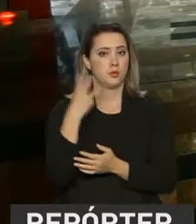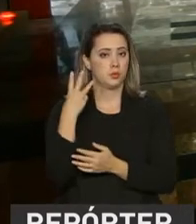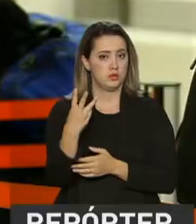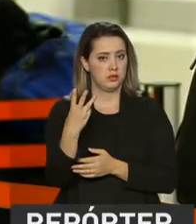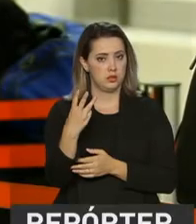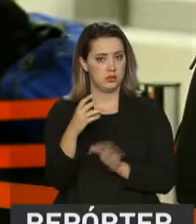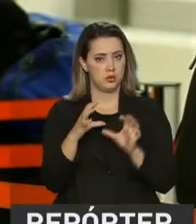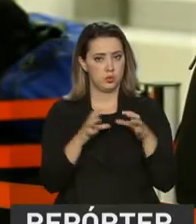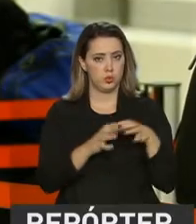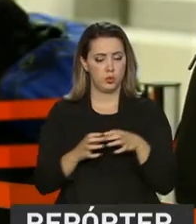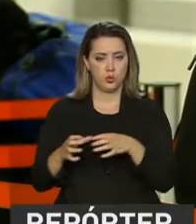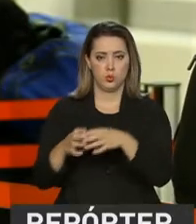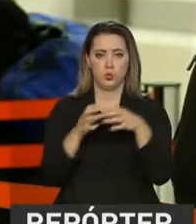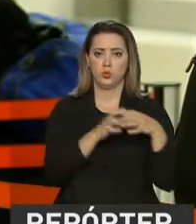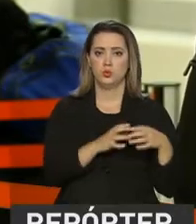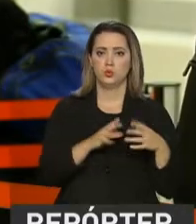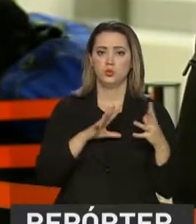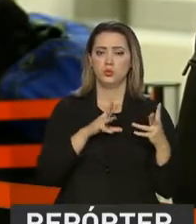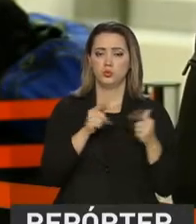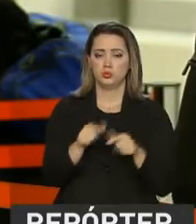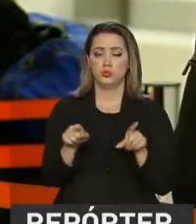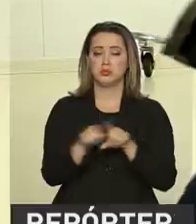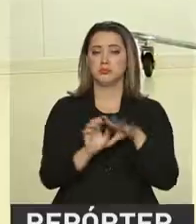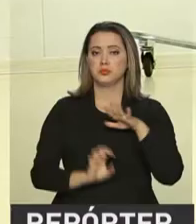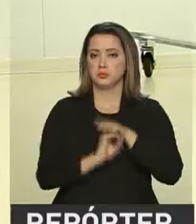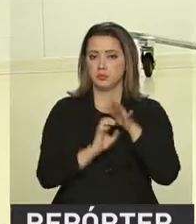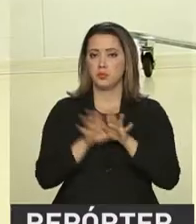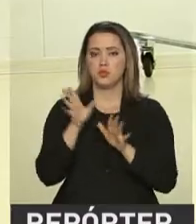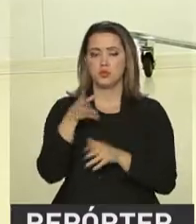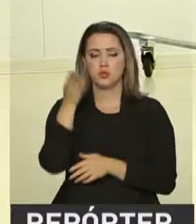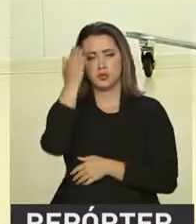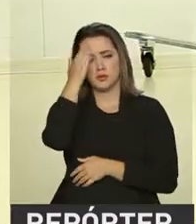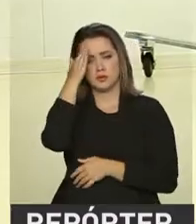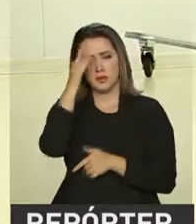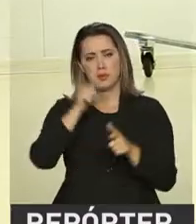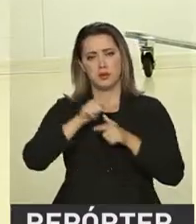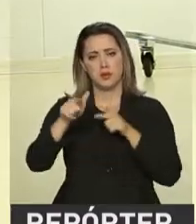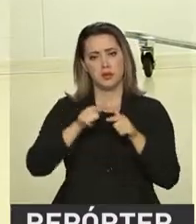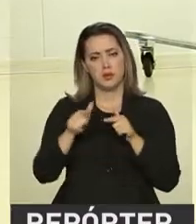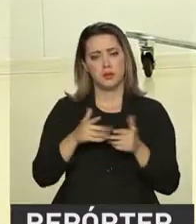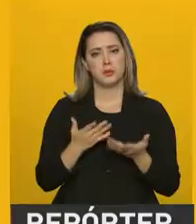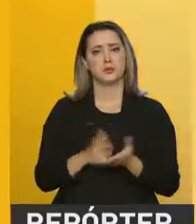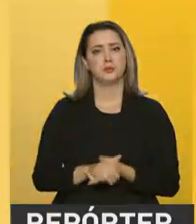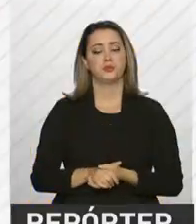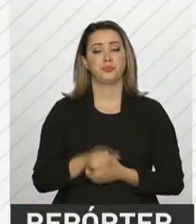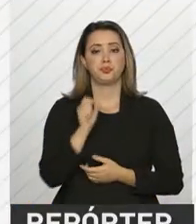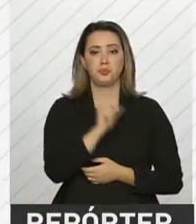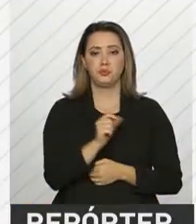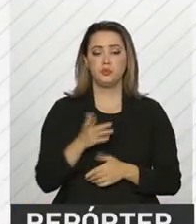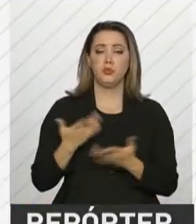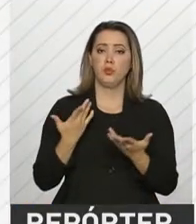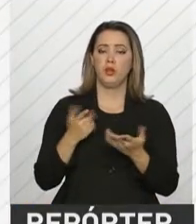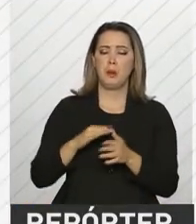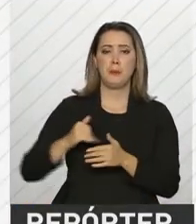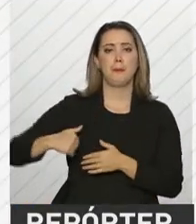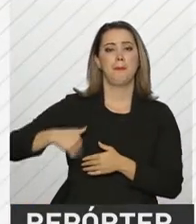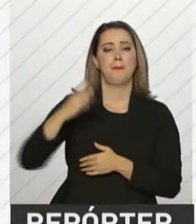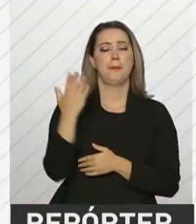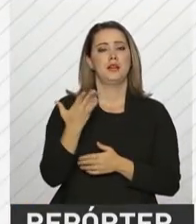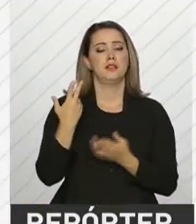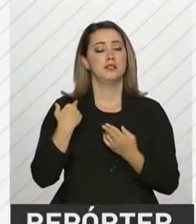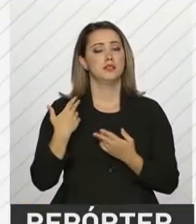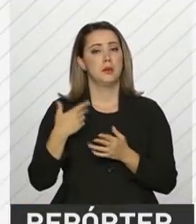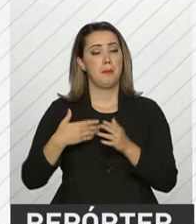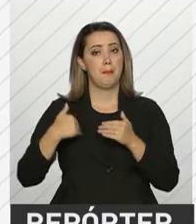que têm experiência na operação de grandes terminais internacionais ea operação rendeu mais que o